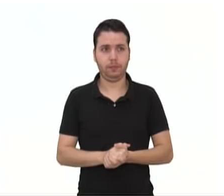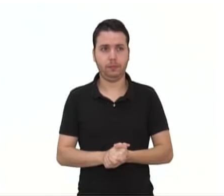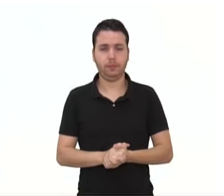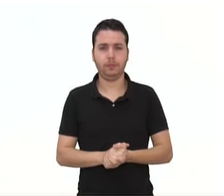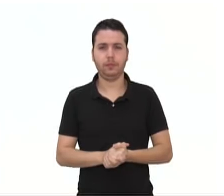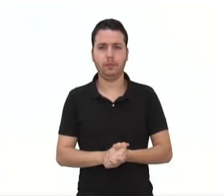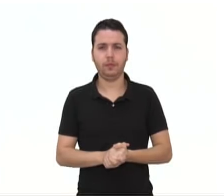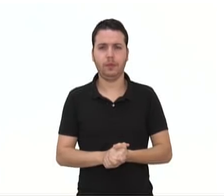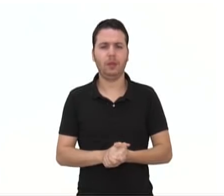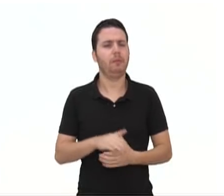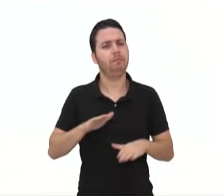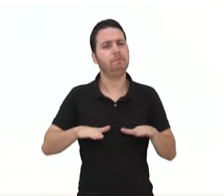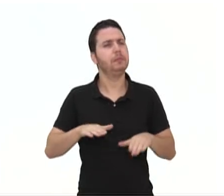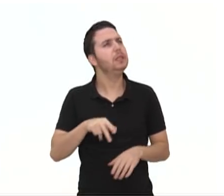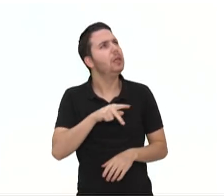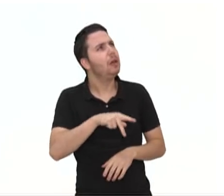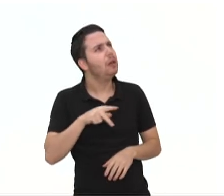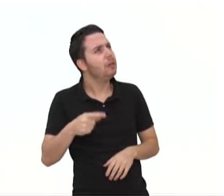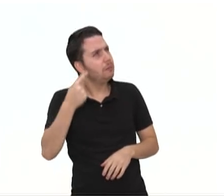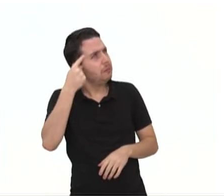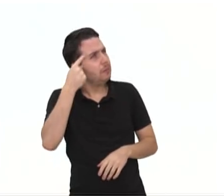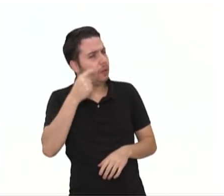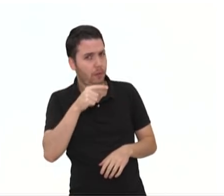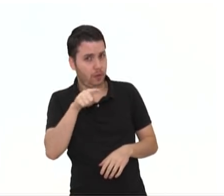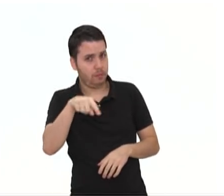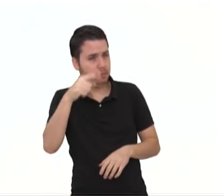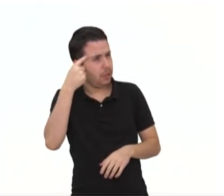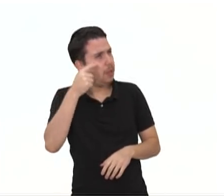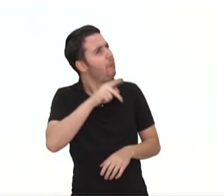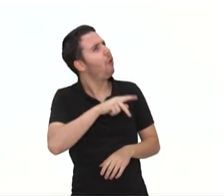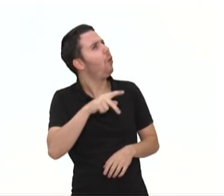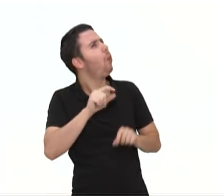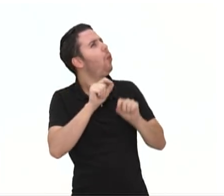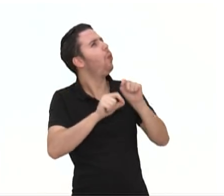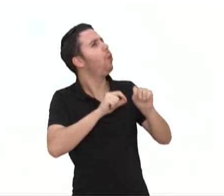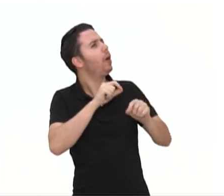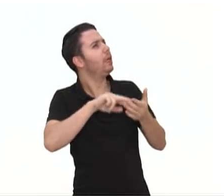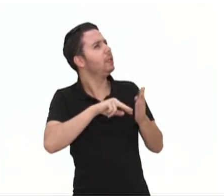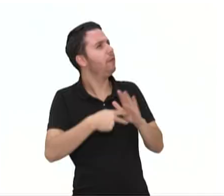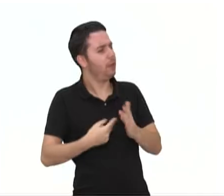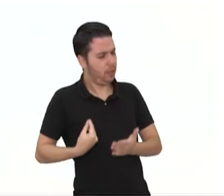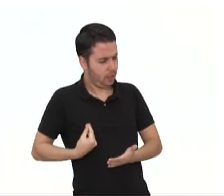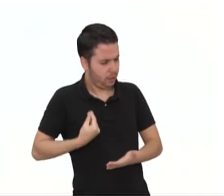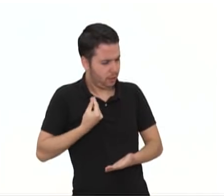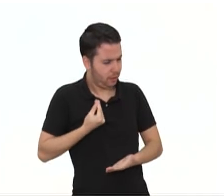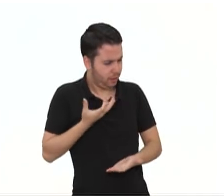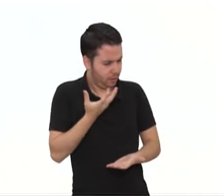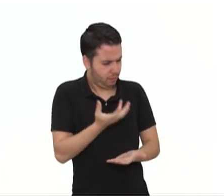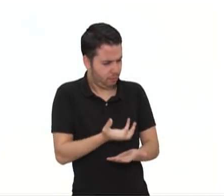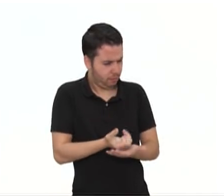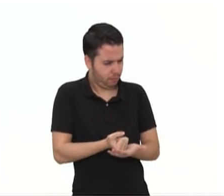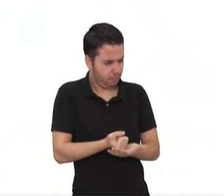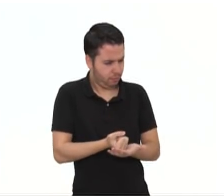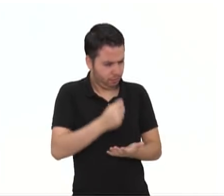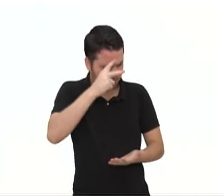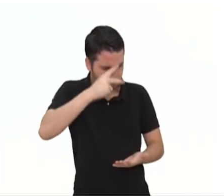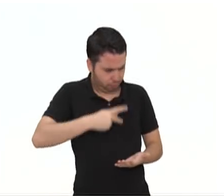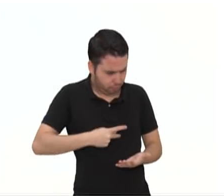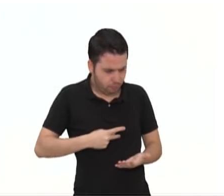Professora, o que significa autobiografia? Fácil, muito fácil. Auto